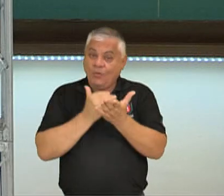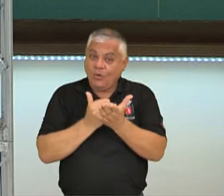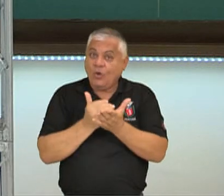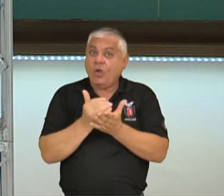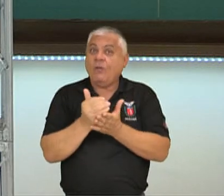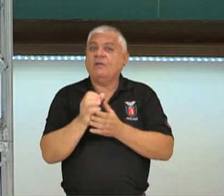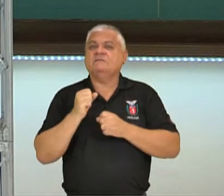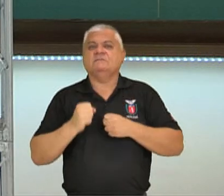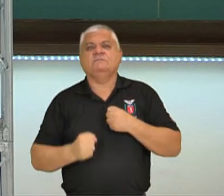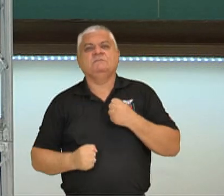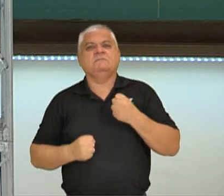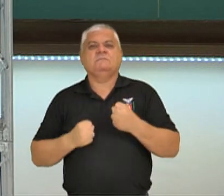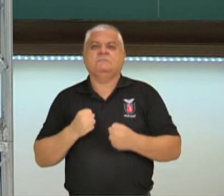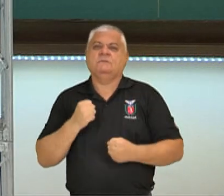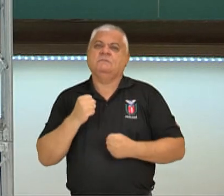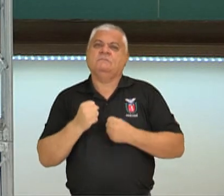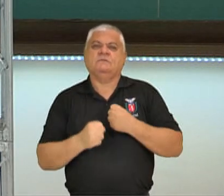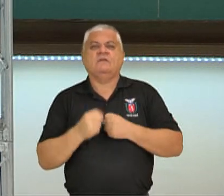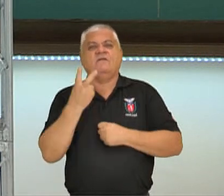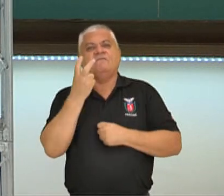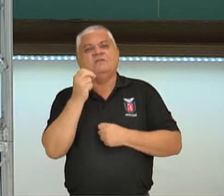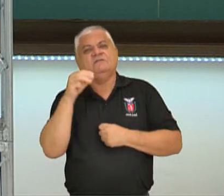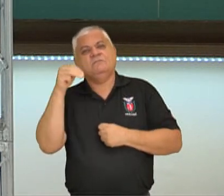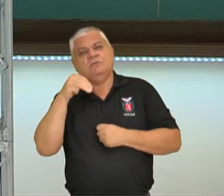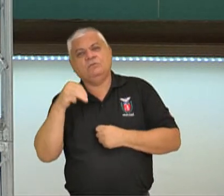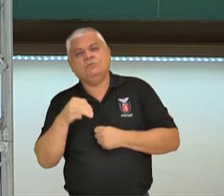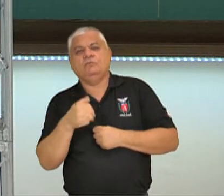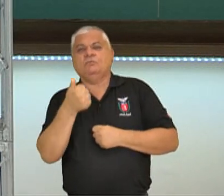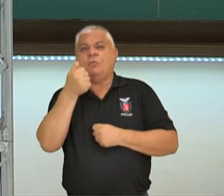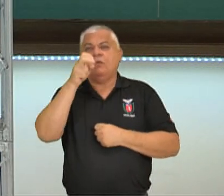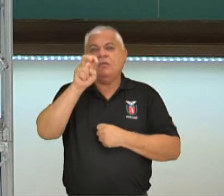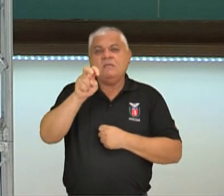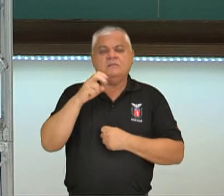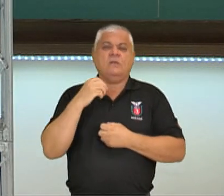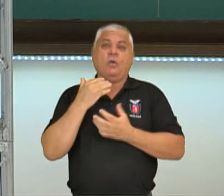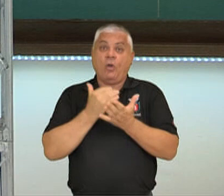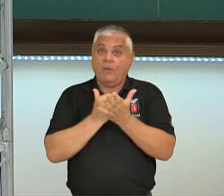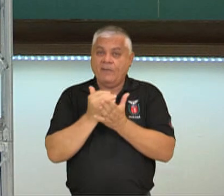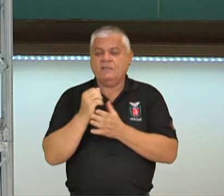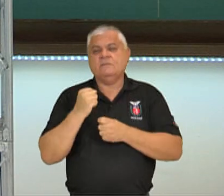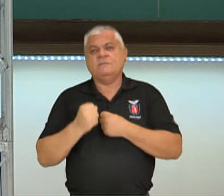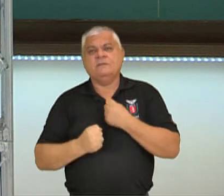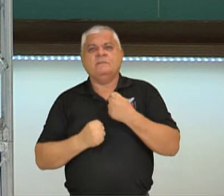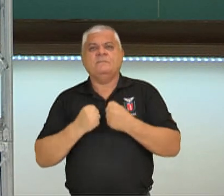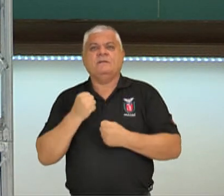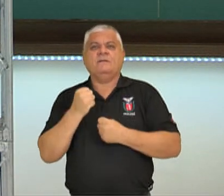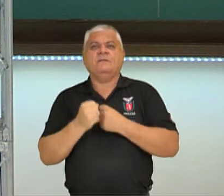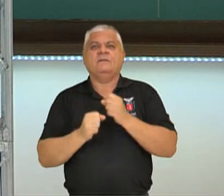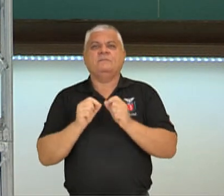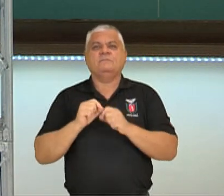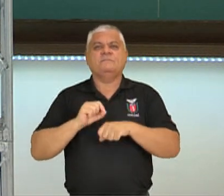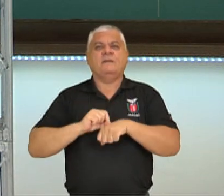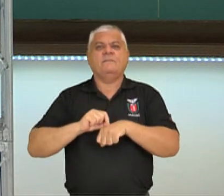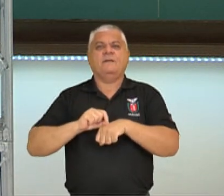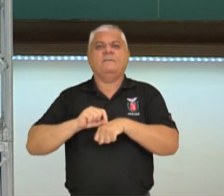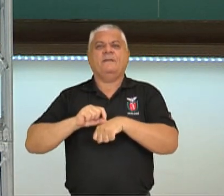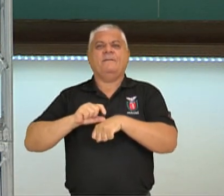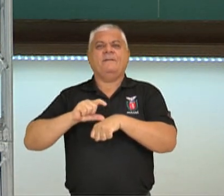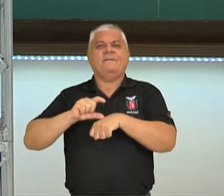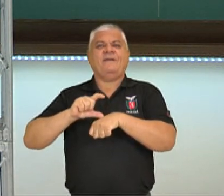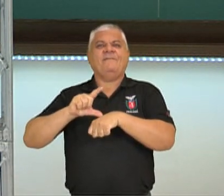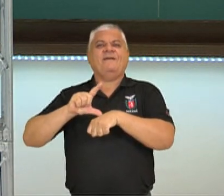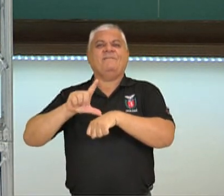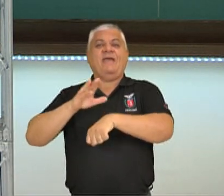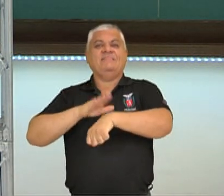começar correndo 20 ou 15. E conforme eu for treinando, eu vou aumentando, né,